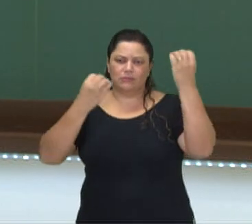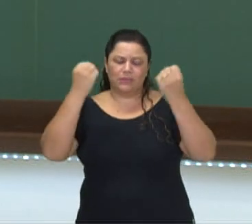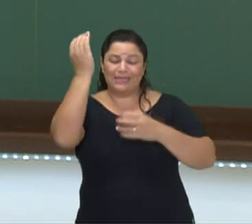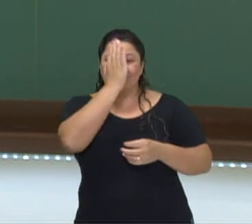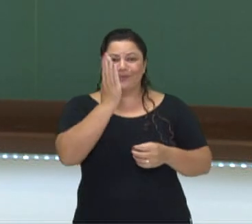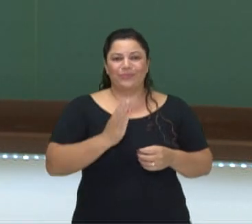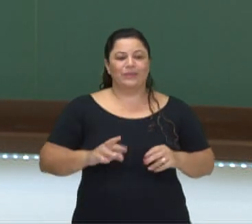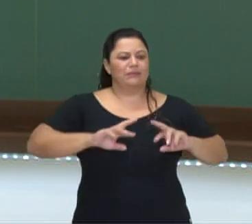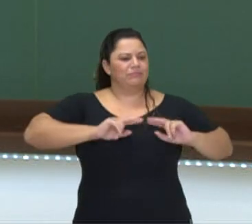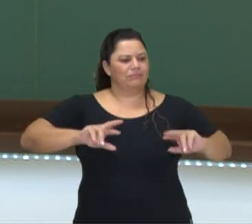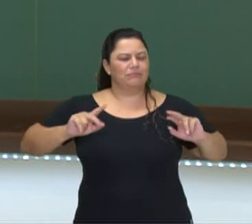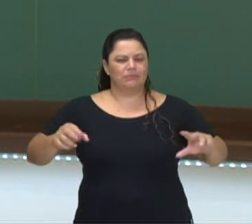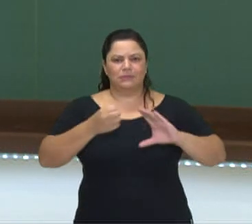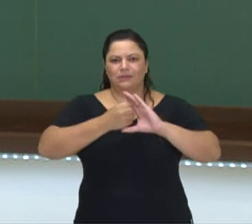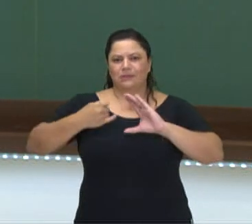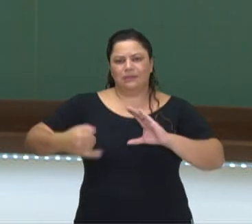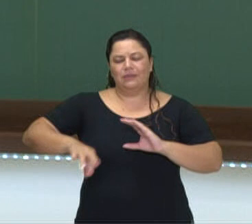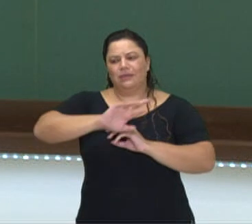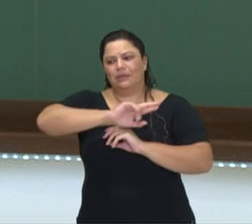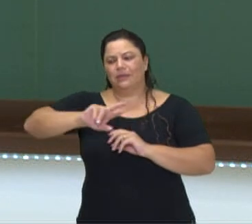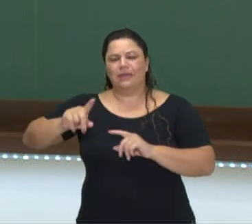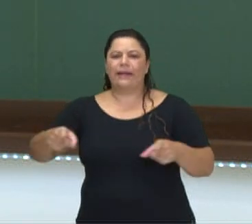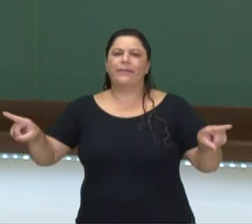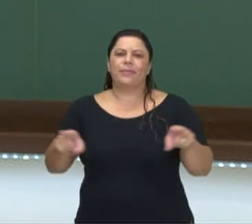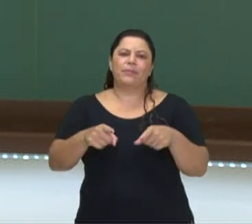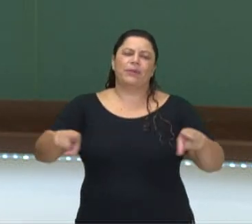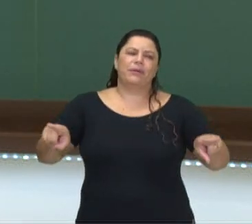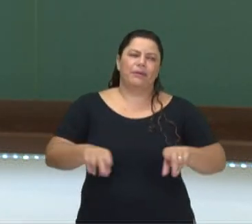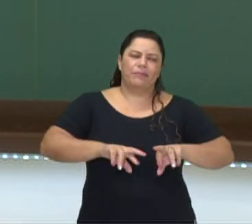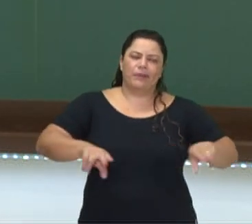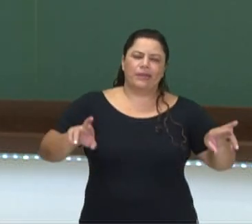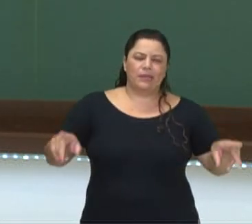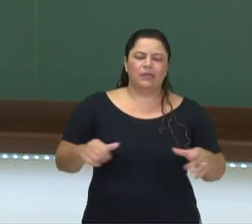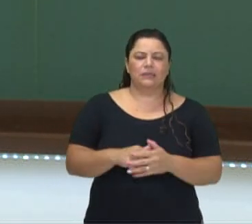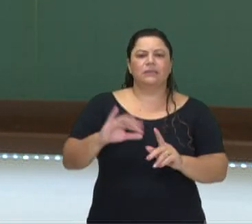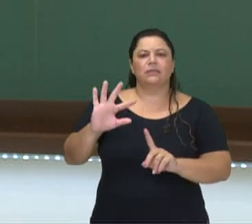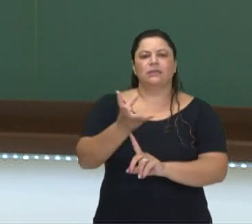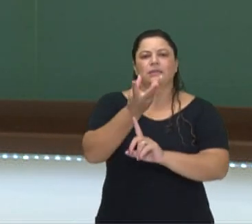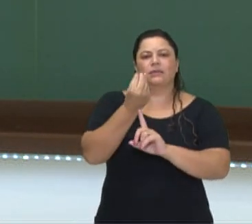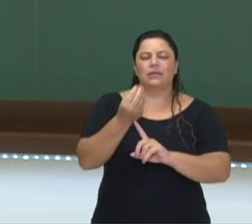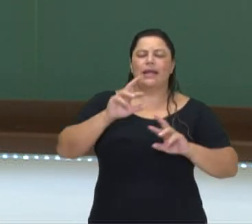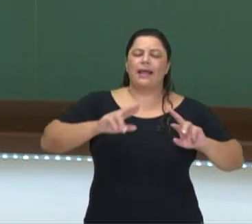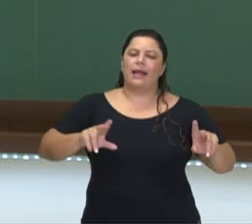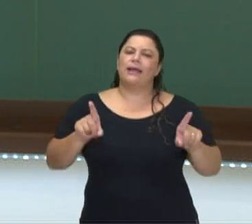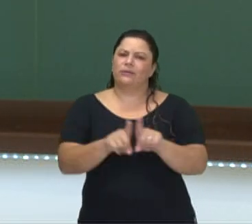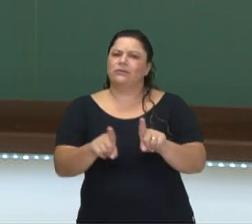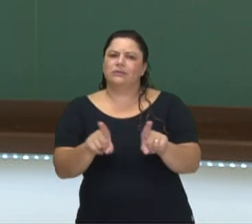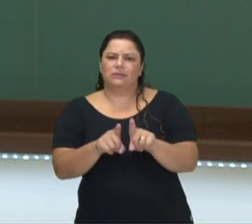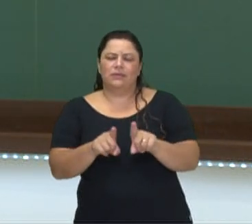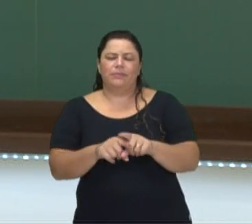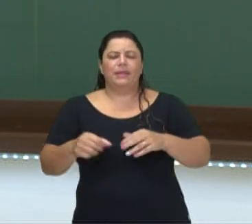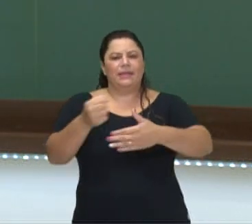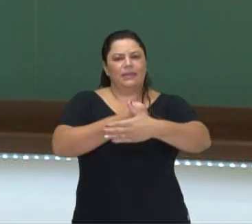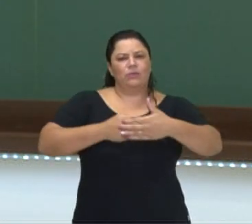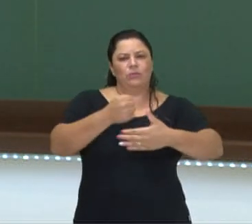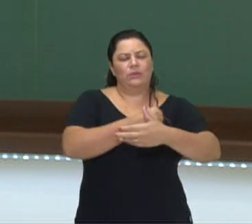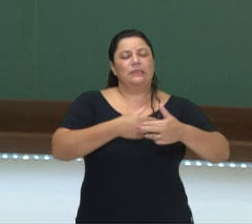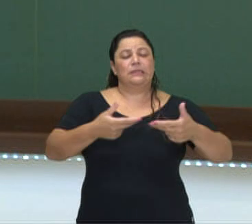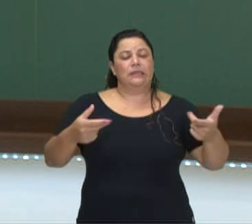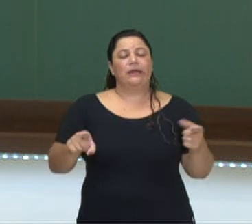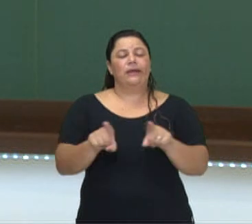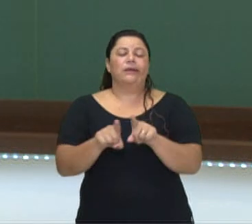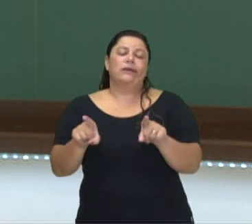encontrar diferentes características musicais, diferentes características na arte, diferentes características na culinária